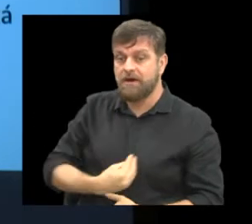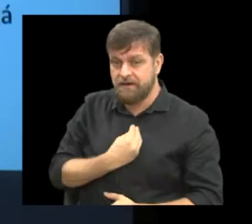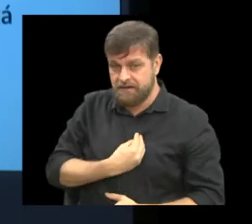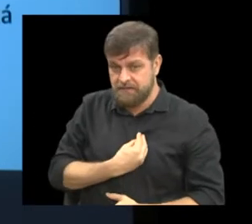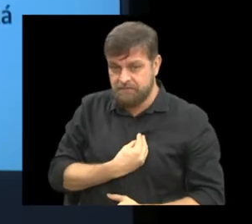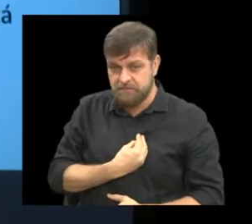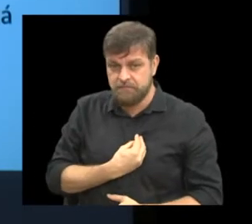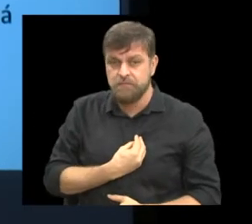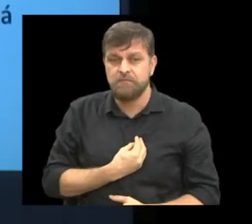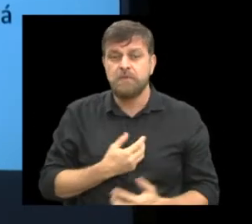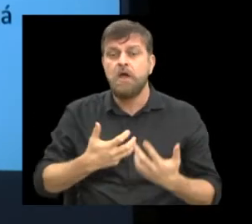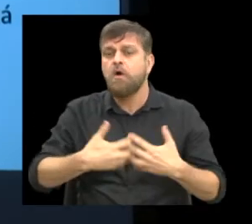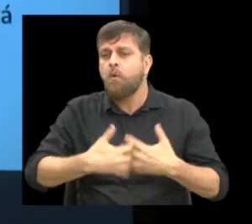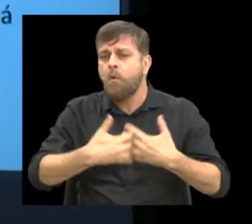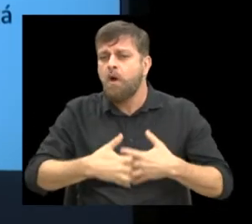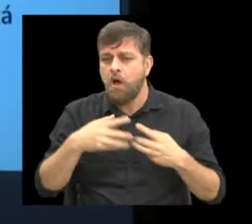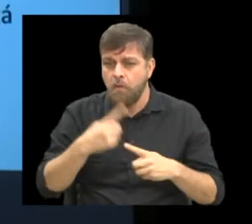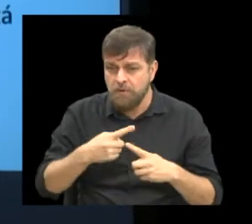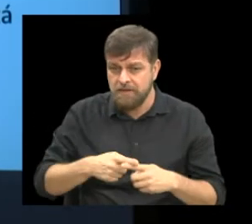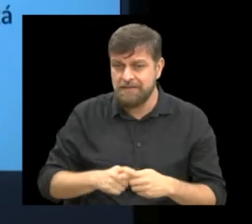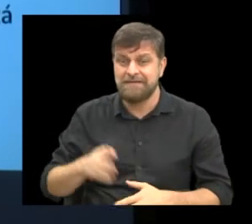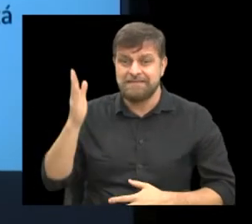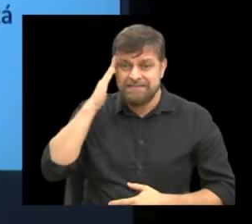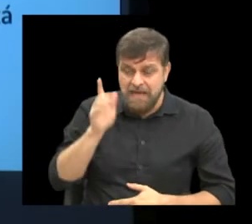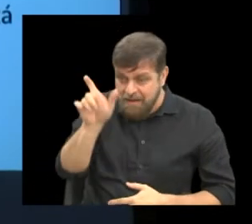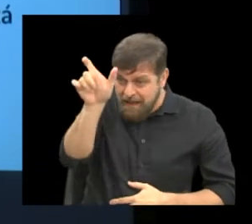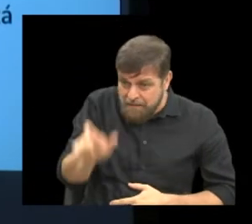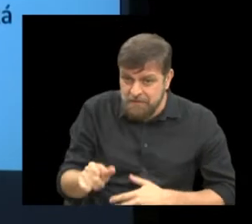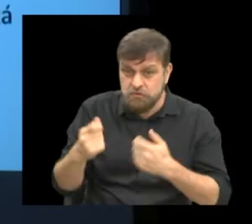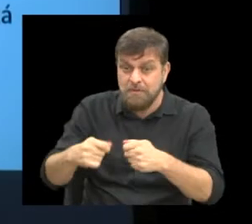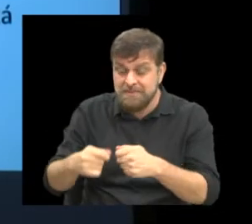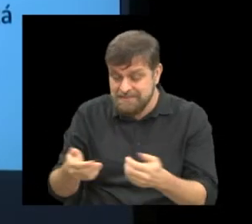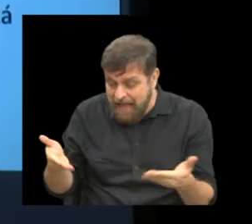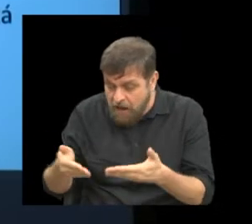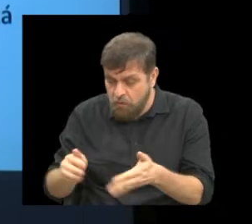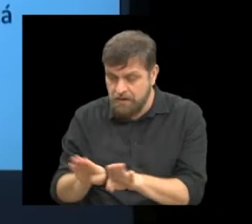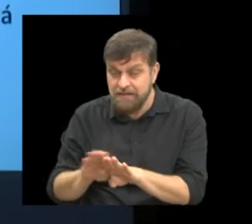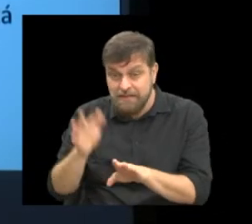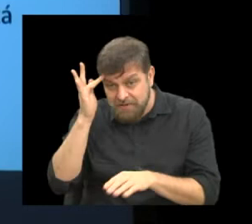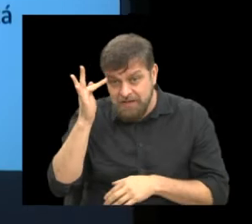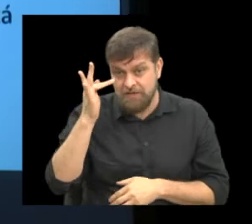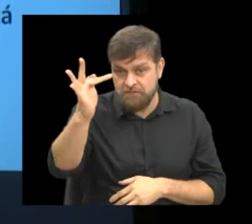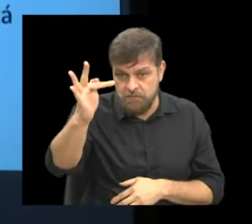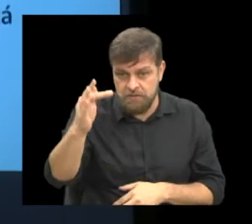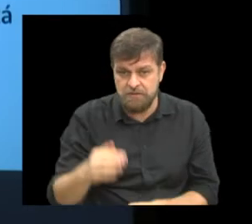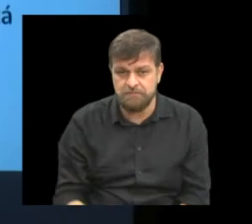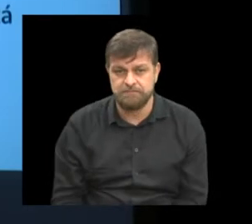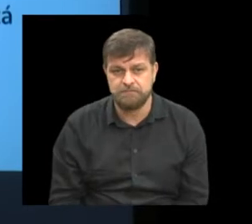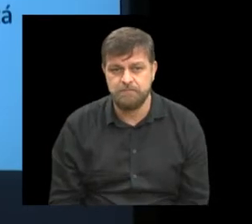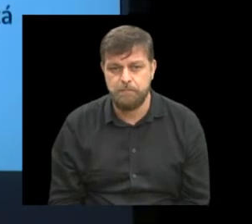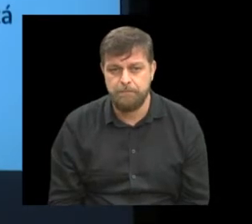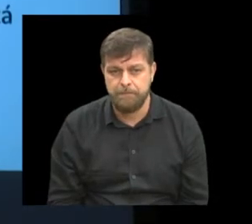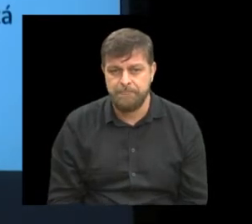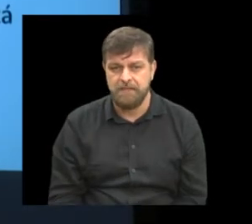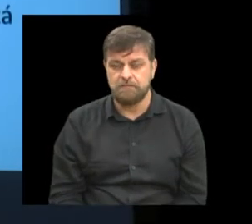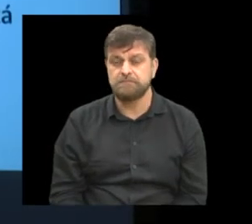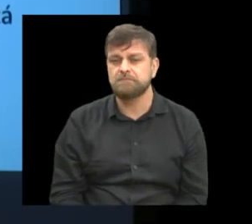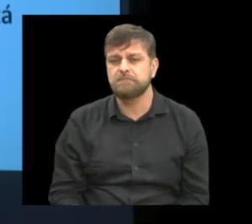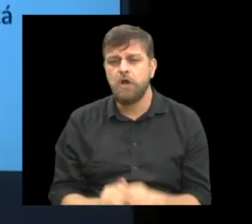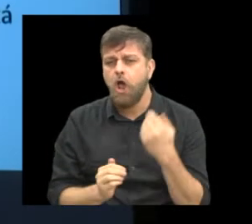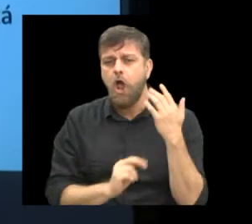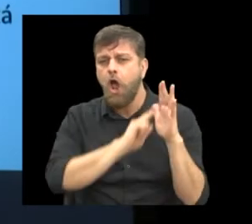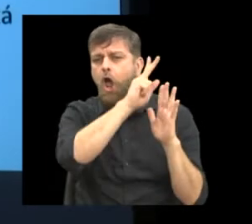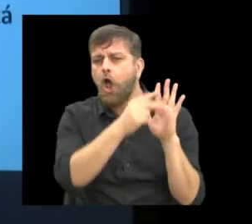Ele é funcional, atende às necessidades atuais e futuras, aluno, família e da escola. Ele é ecológico,